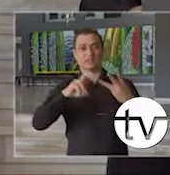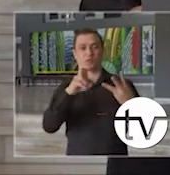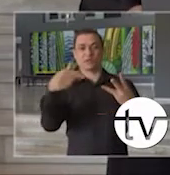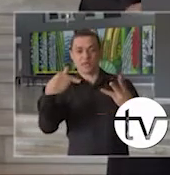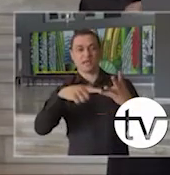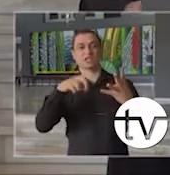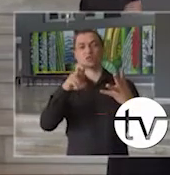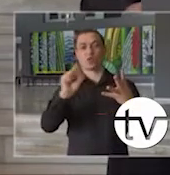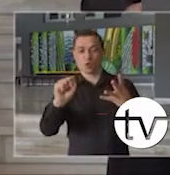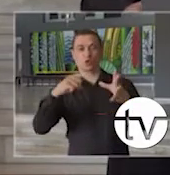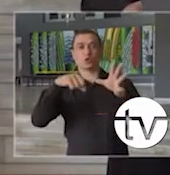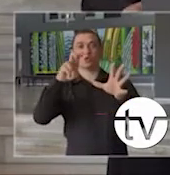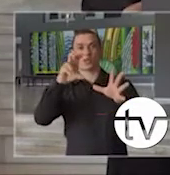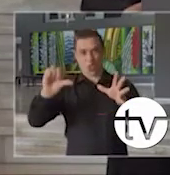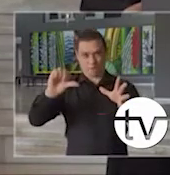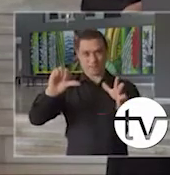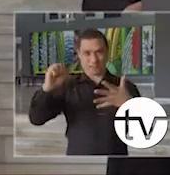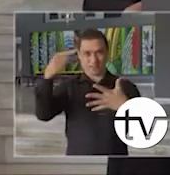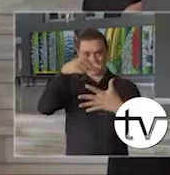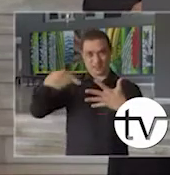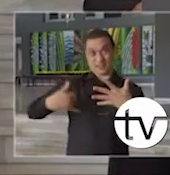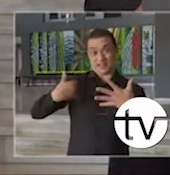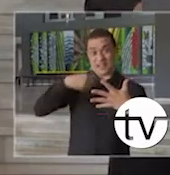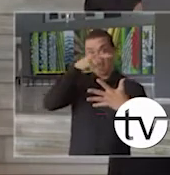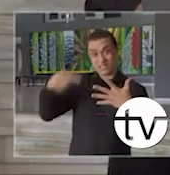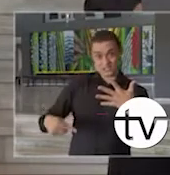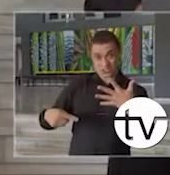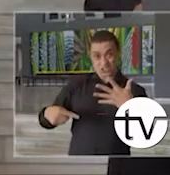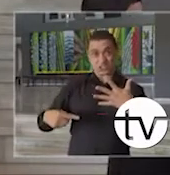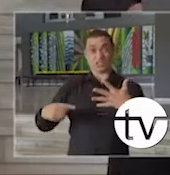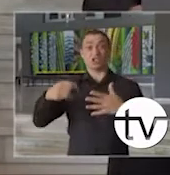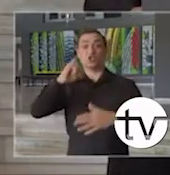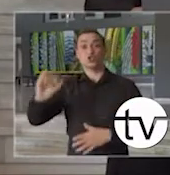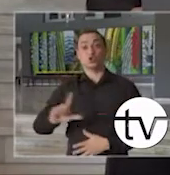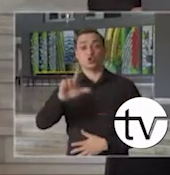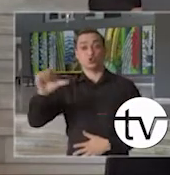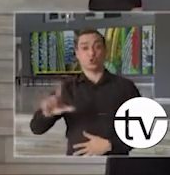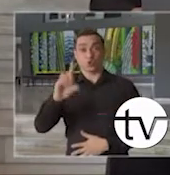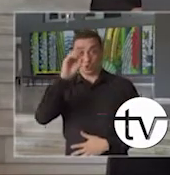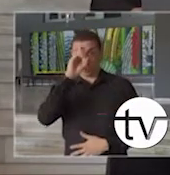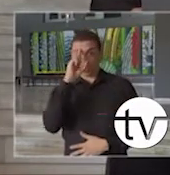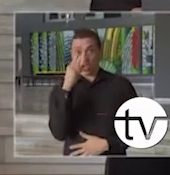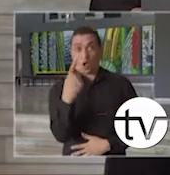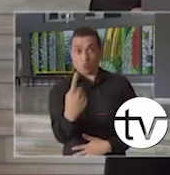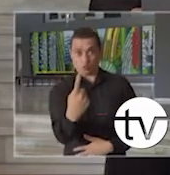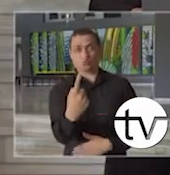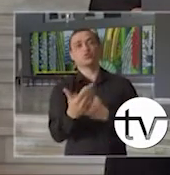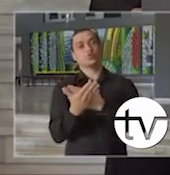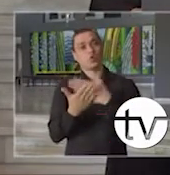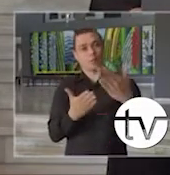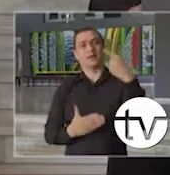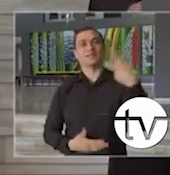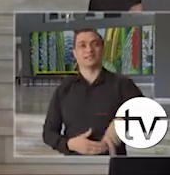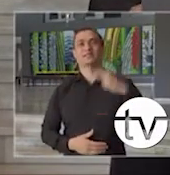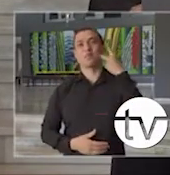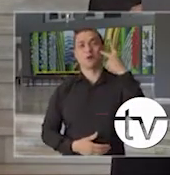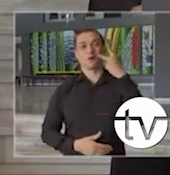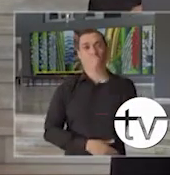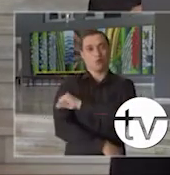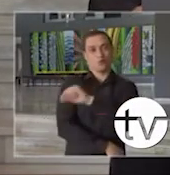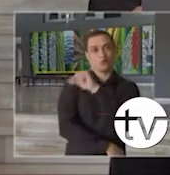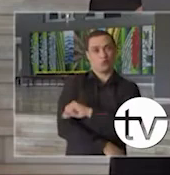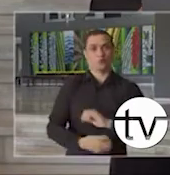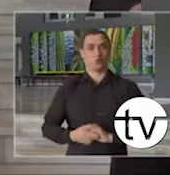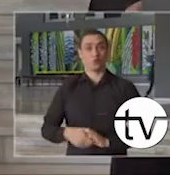59 anos a partir do dia 1º de julho serão vacinadas aqui em São Paulo. Neste